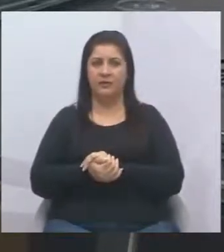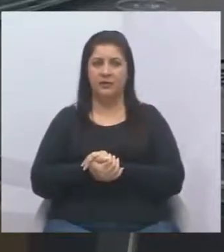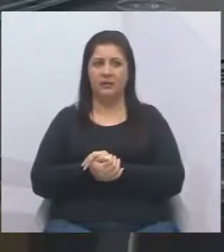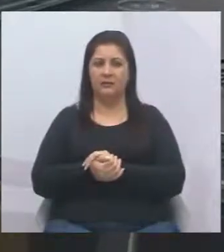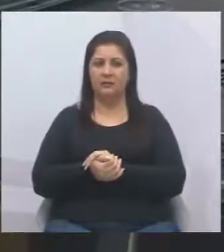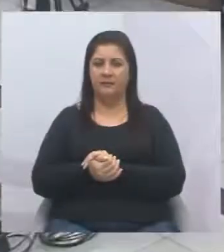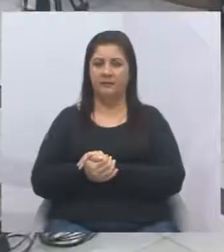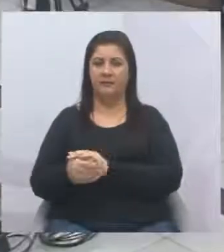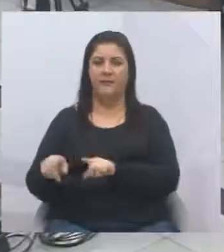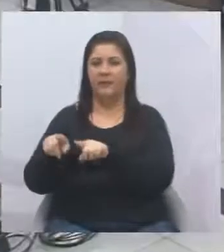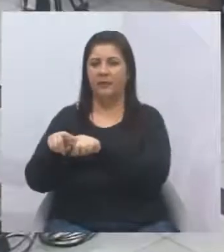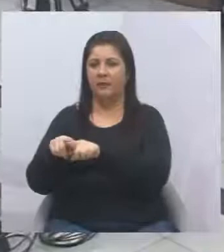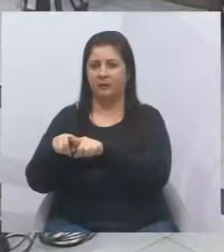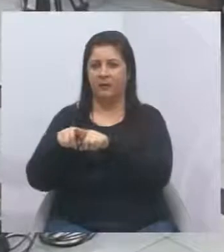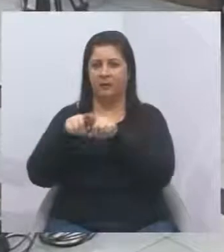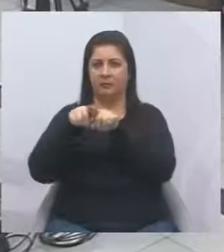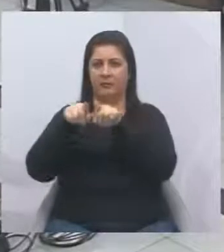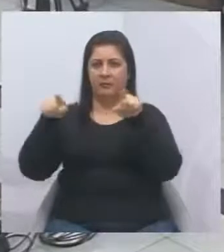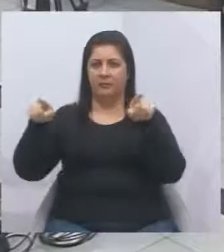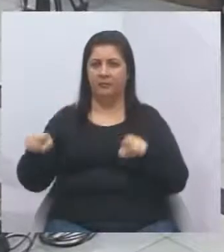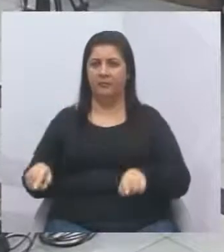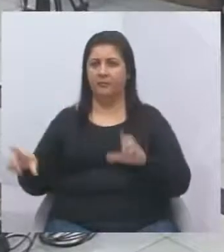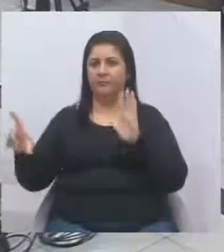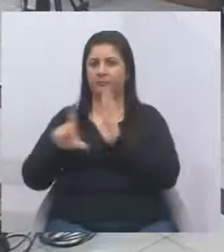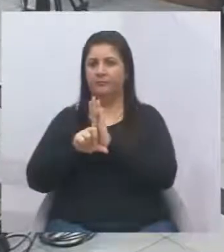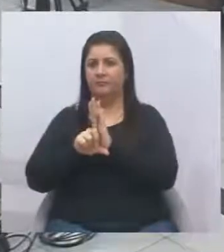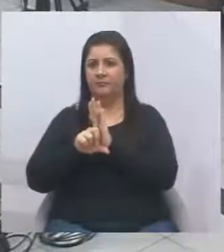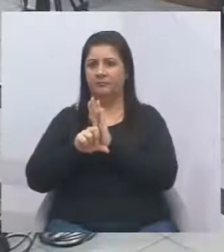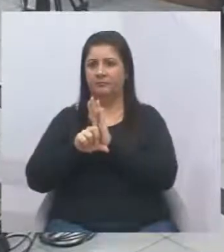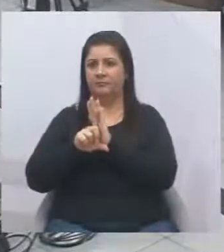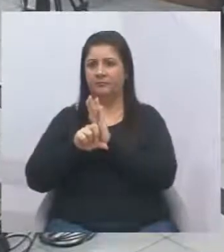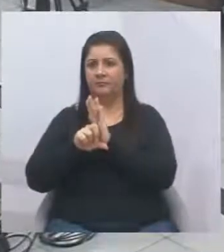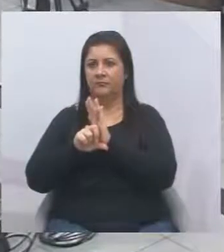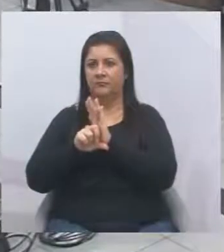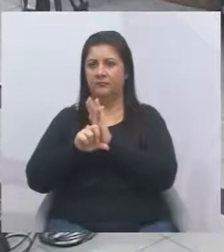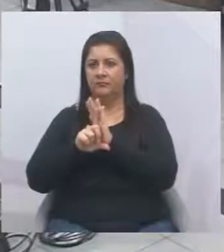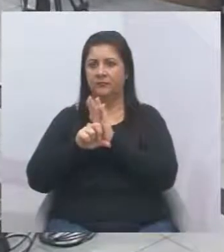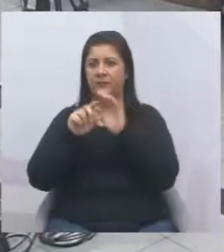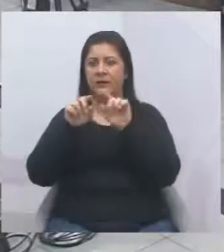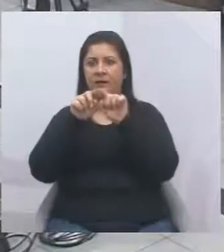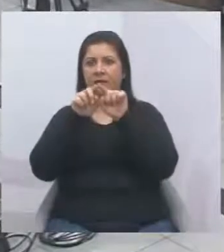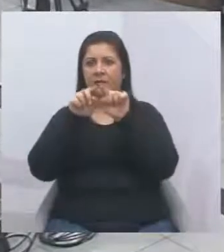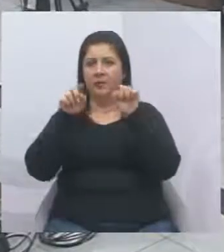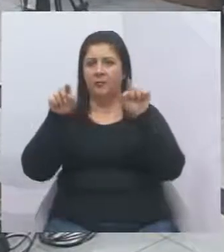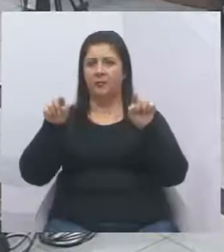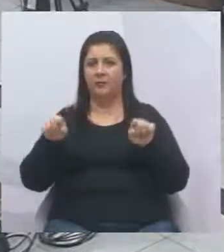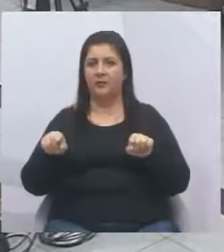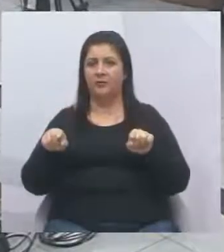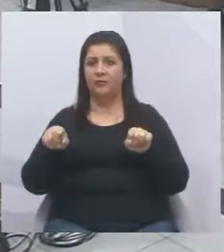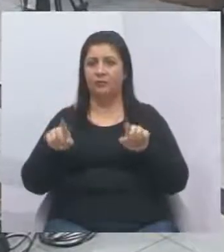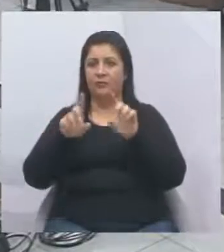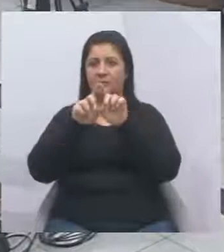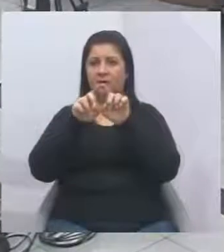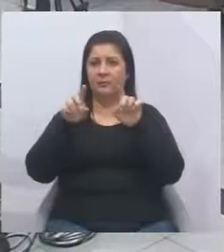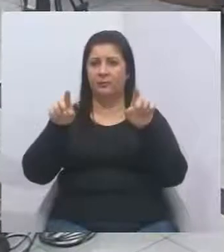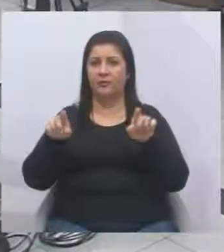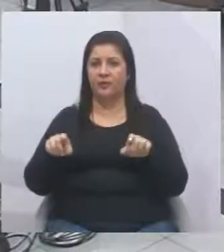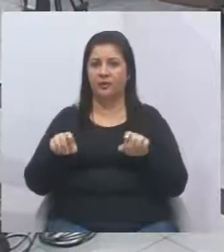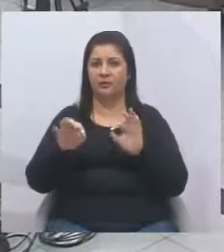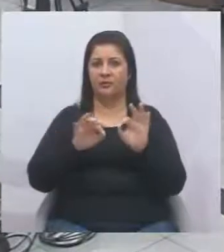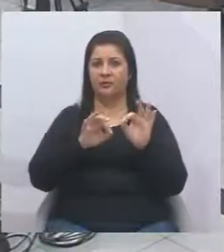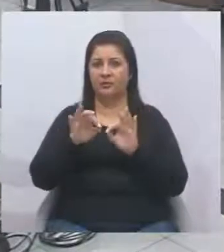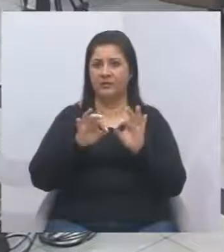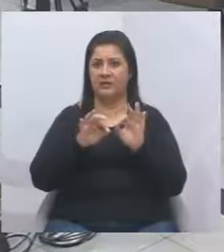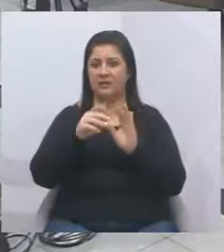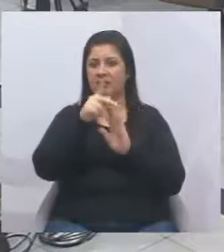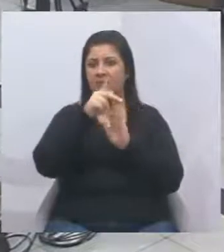Senhor presidente, também quero contribuir, parabenizar o vereador Roninha para trazer esse tema tão importante aqui, Roninha,